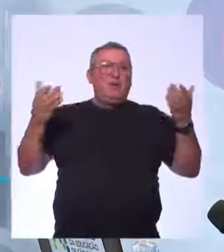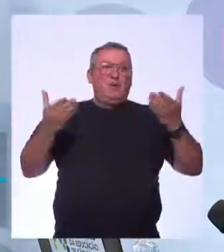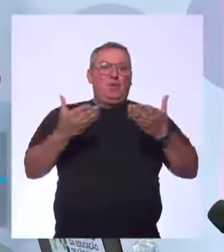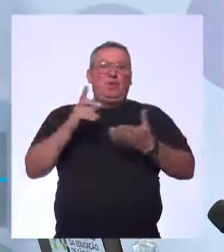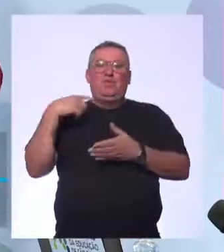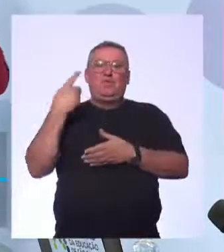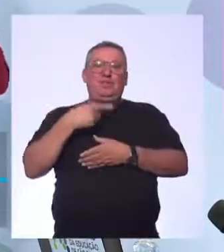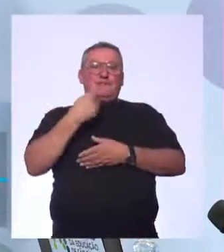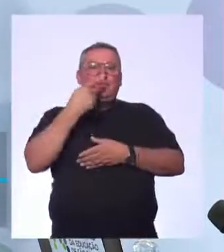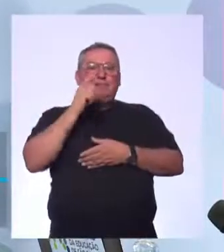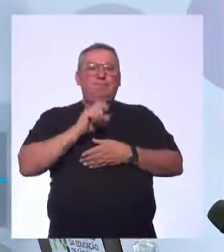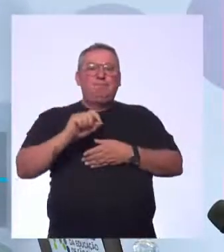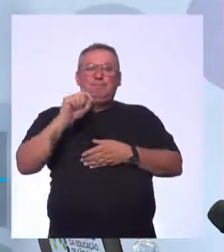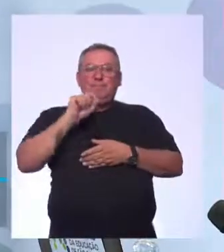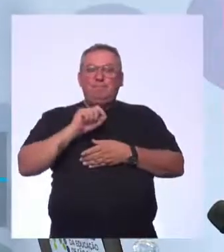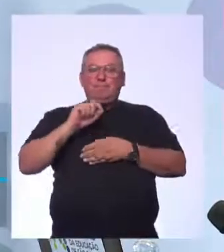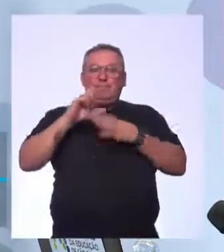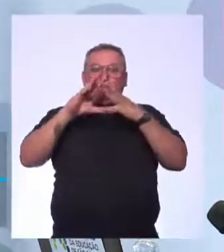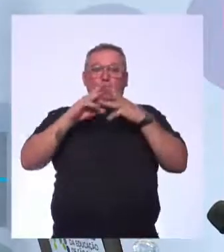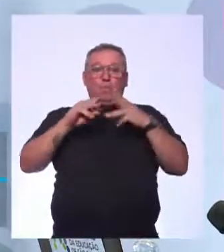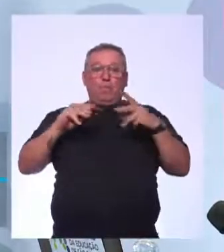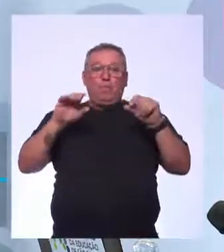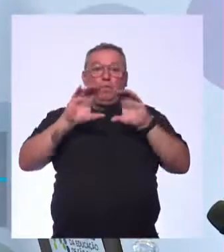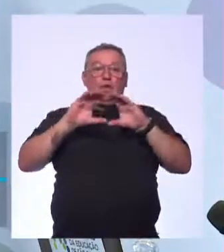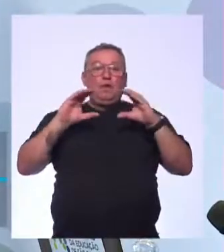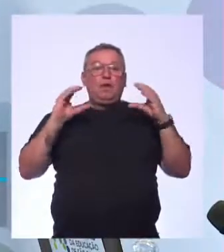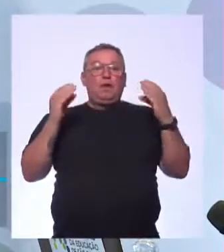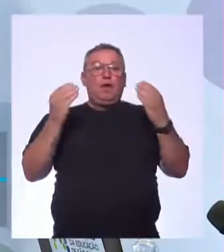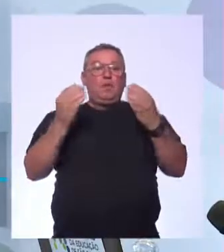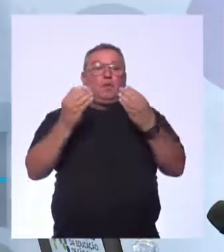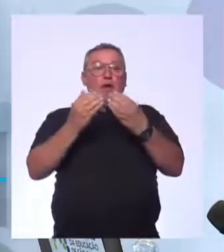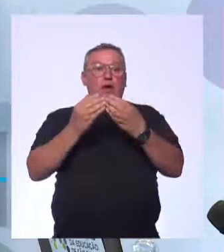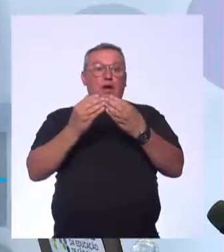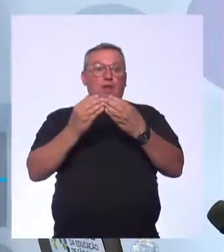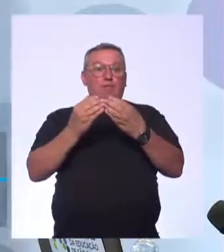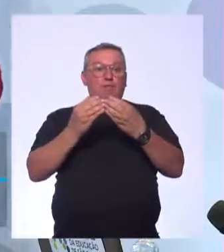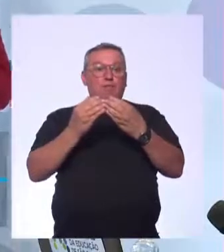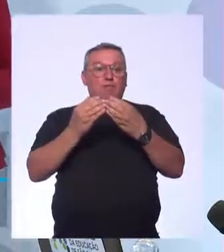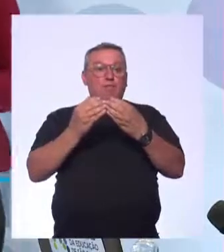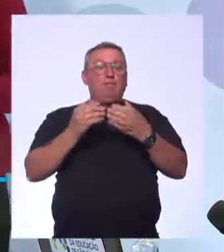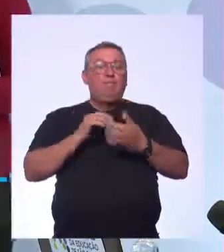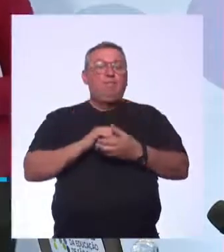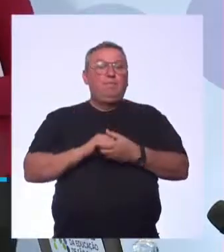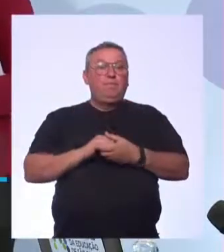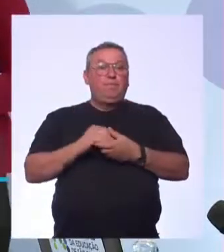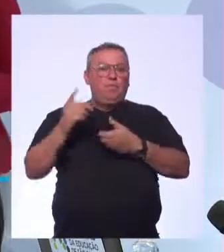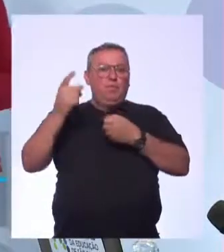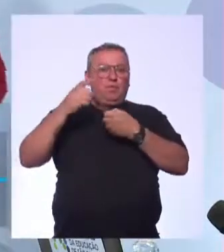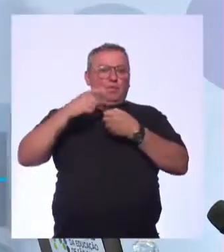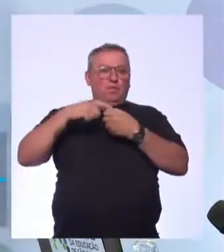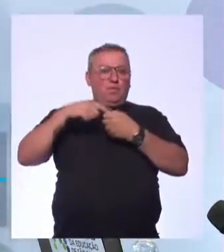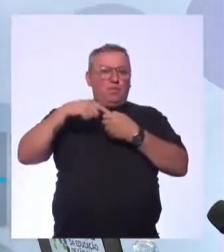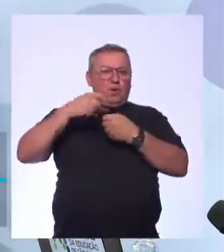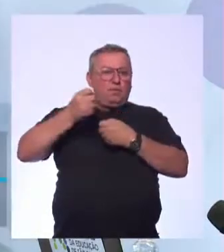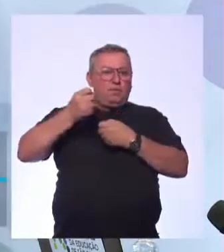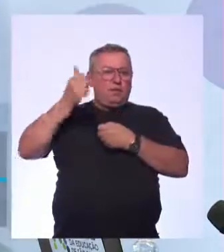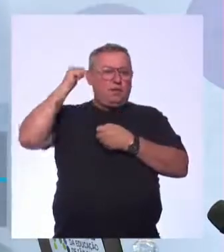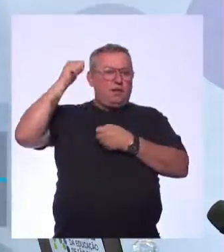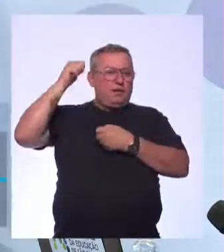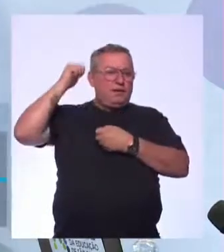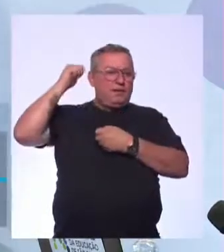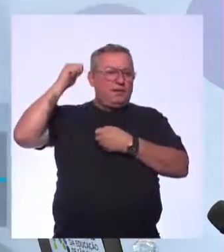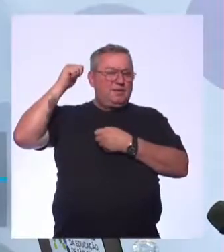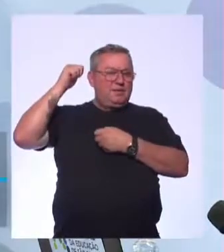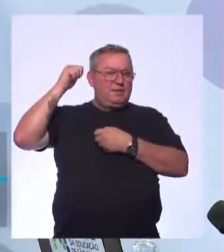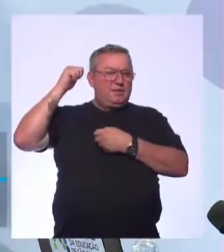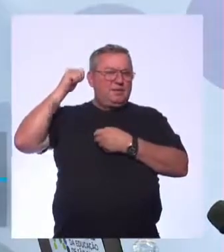nós vamos falar da dissolução da Assembleia Constituinte. Vamos voltar no tempo. Olha só, como